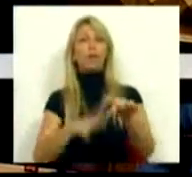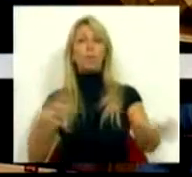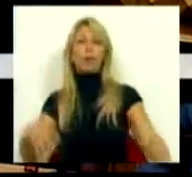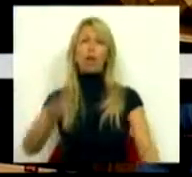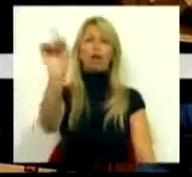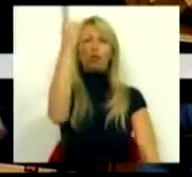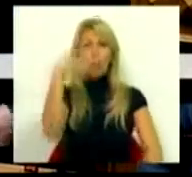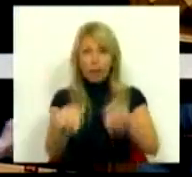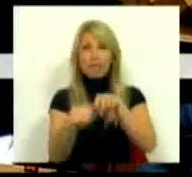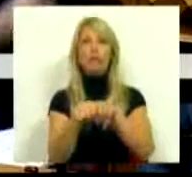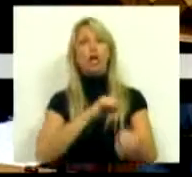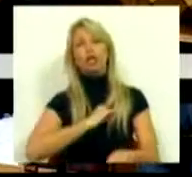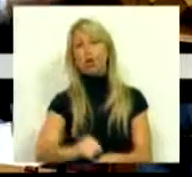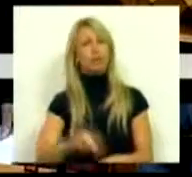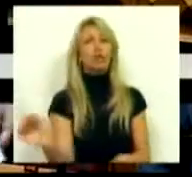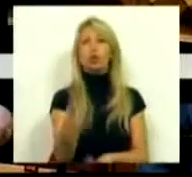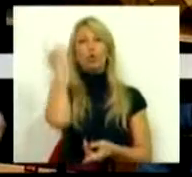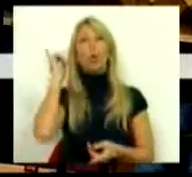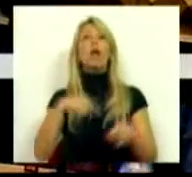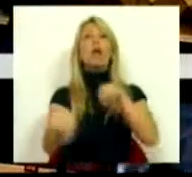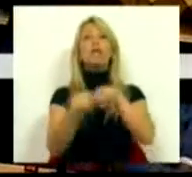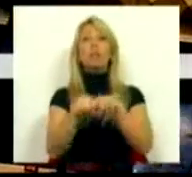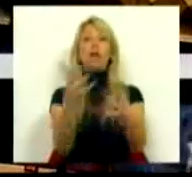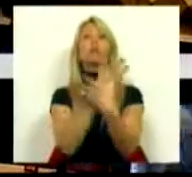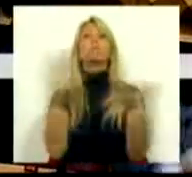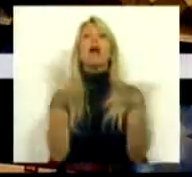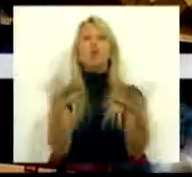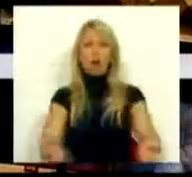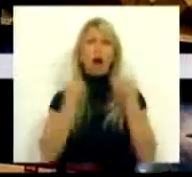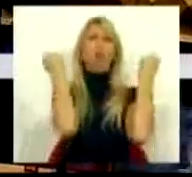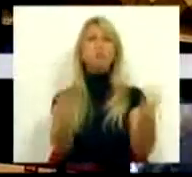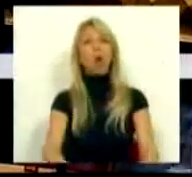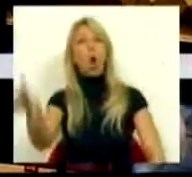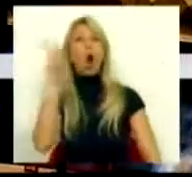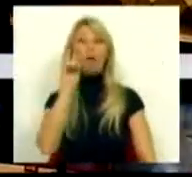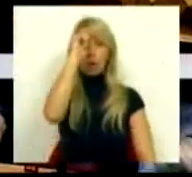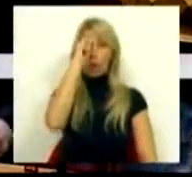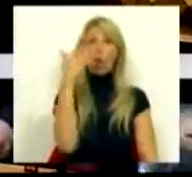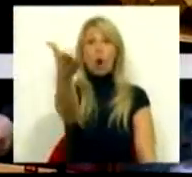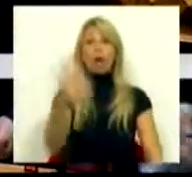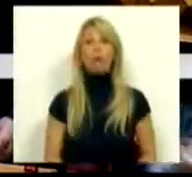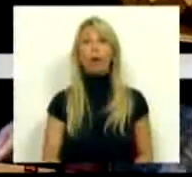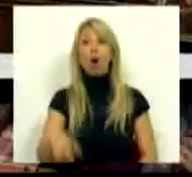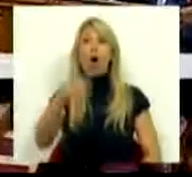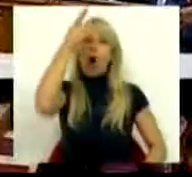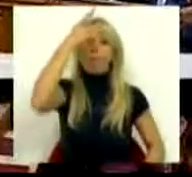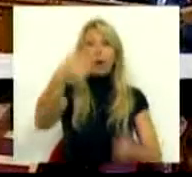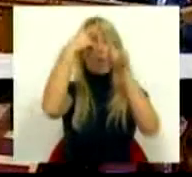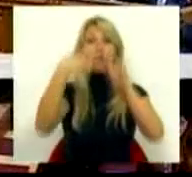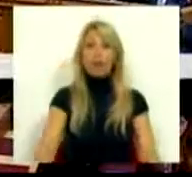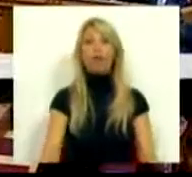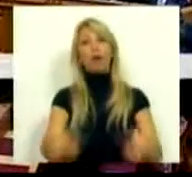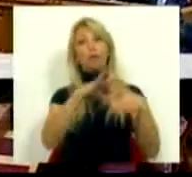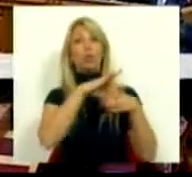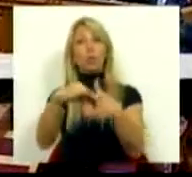da oposição, Sr. Primeiro-Ministro, são os deputados da maioria incapazes de ouvir com respeito a opinião diferente do